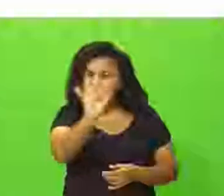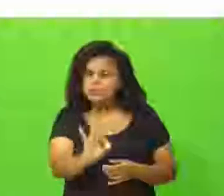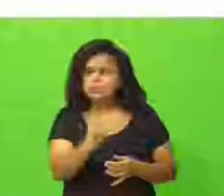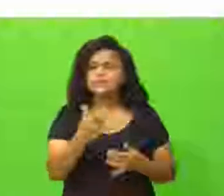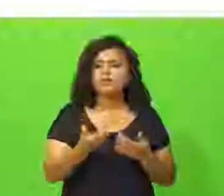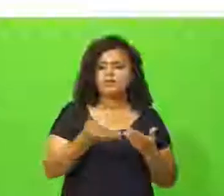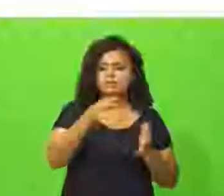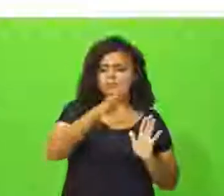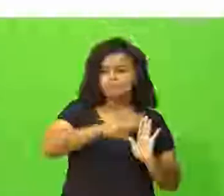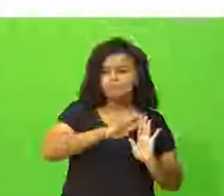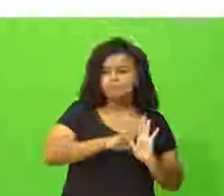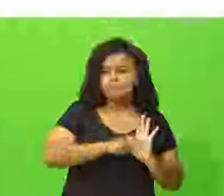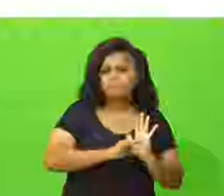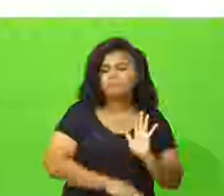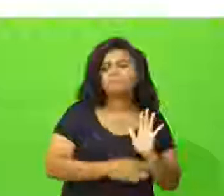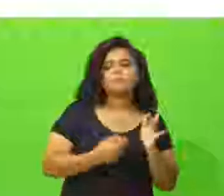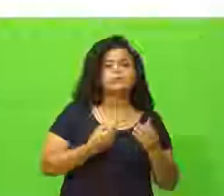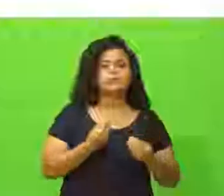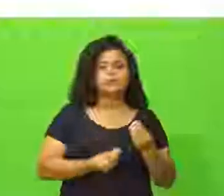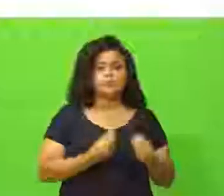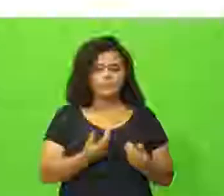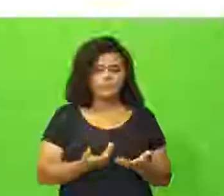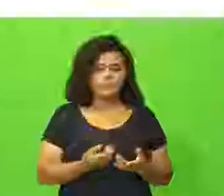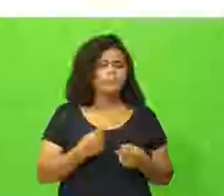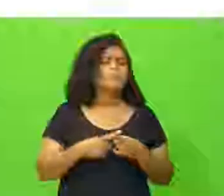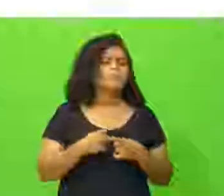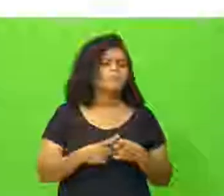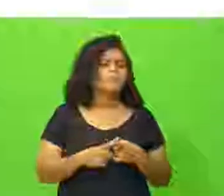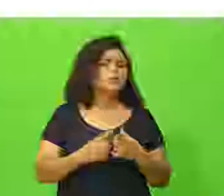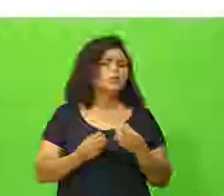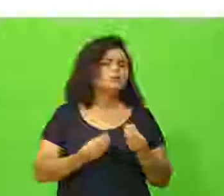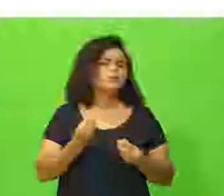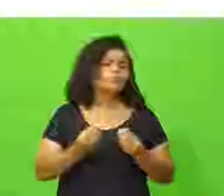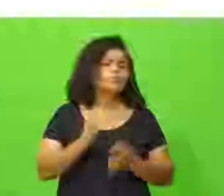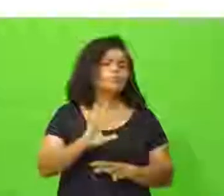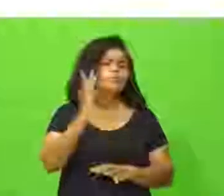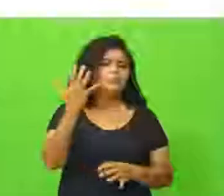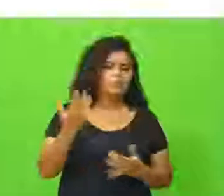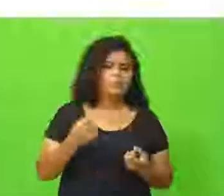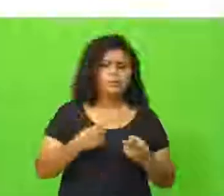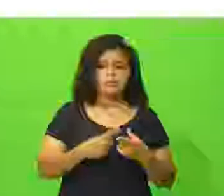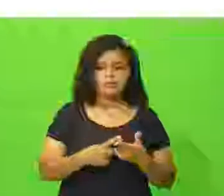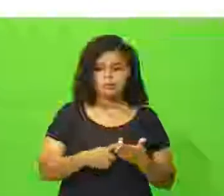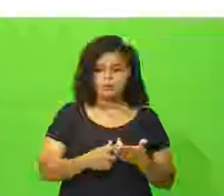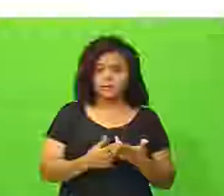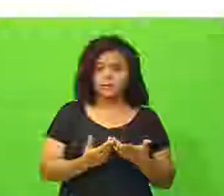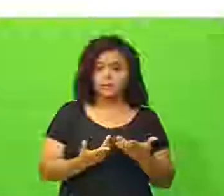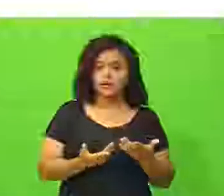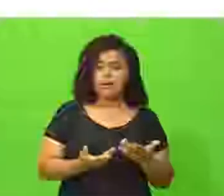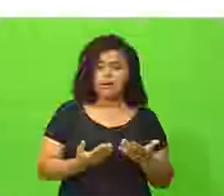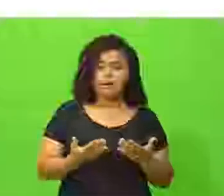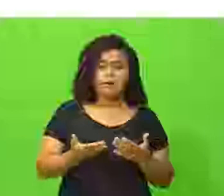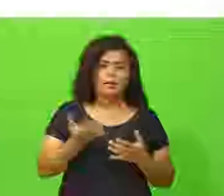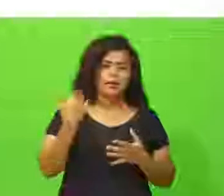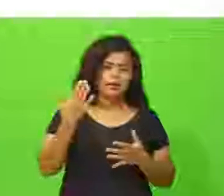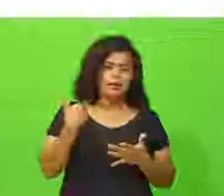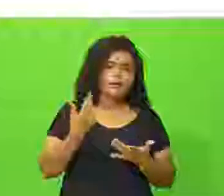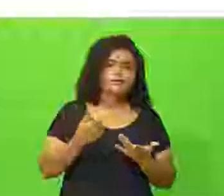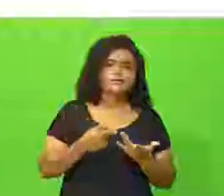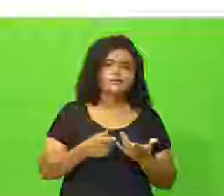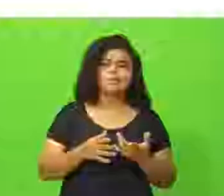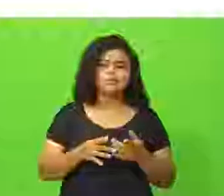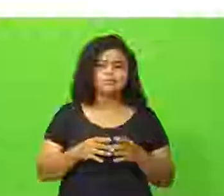país começou a reduzir. Por quê? Ora, começaram a ocorrer diversas